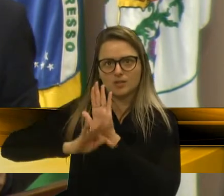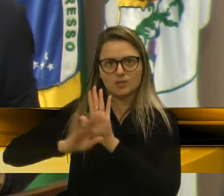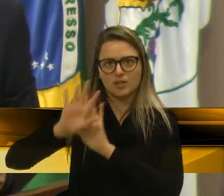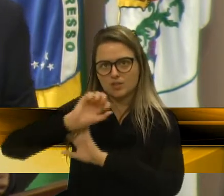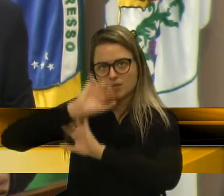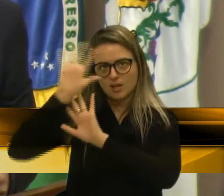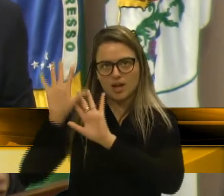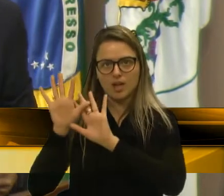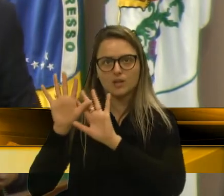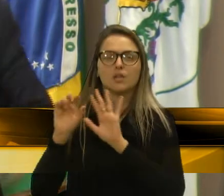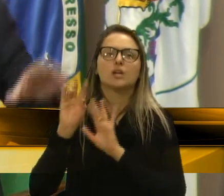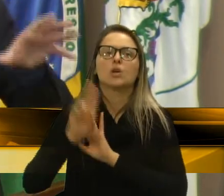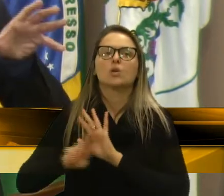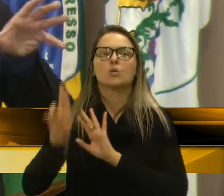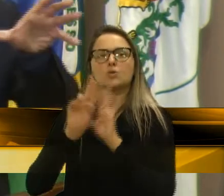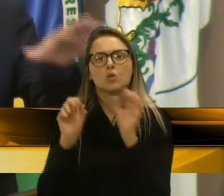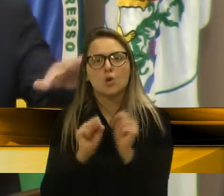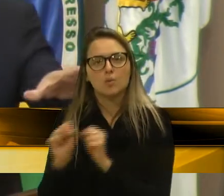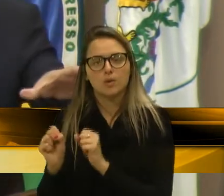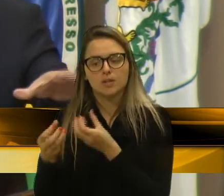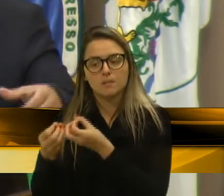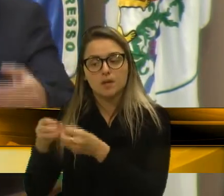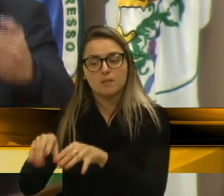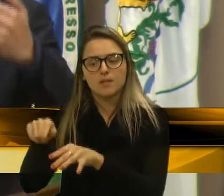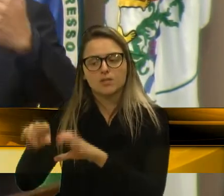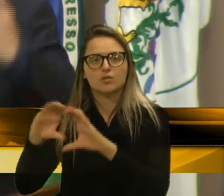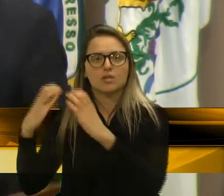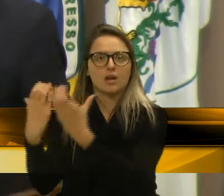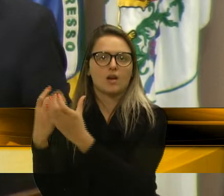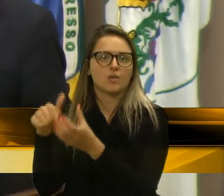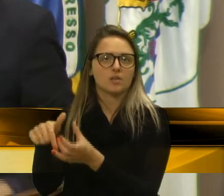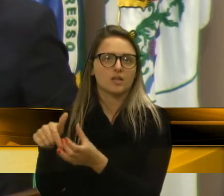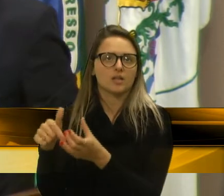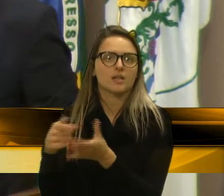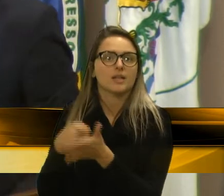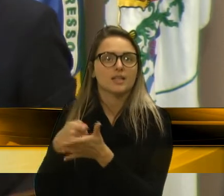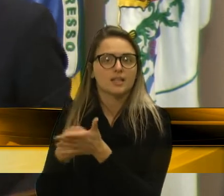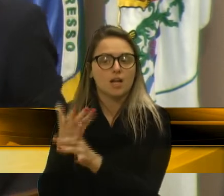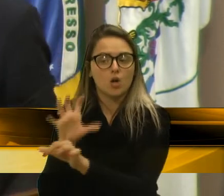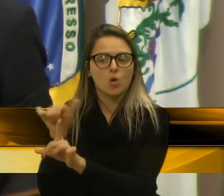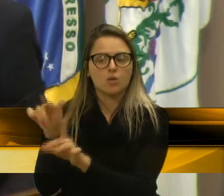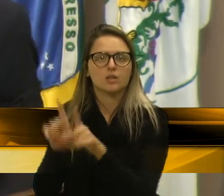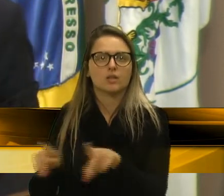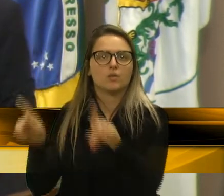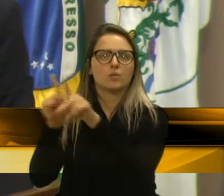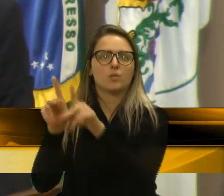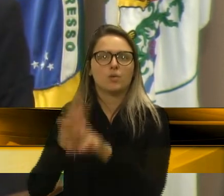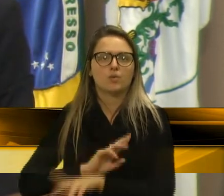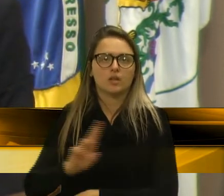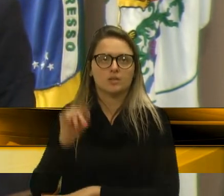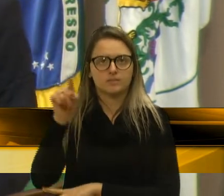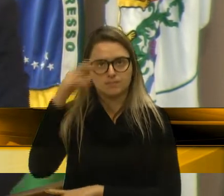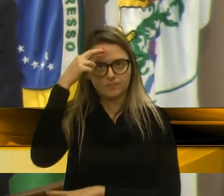de que se usou do cargo para prejudicar uma comunidade, ou seja, atentar contra o próprio povo que representa. Vereador Rafael.